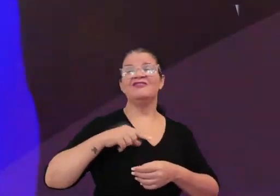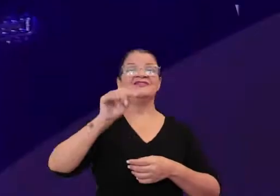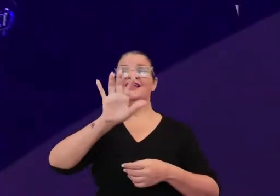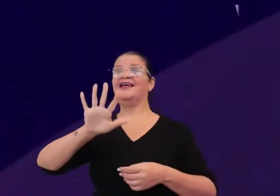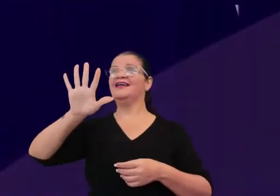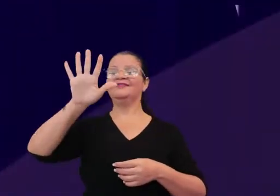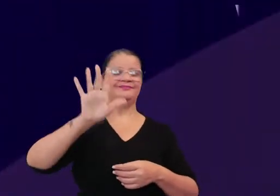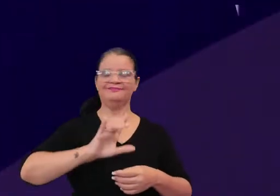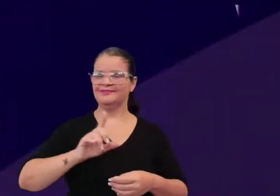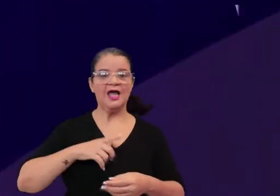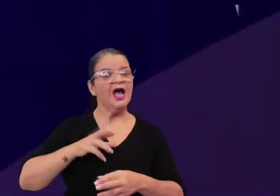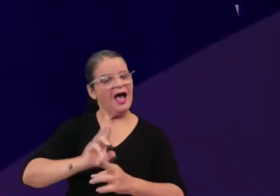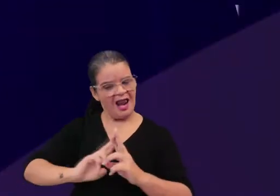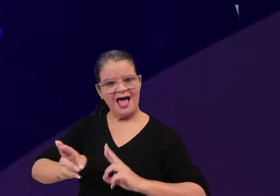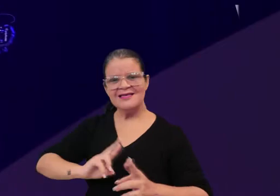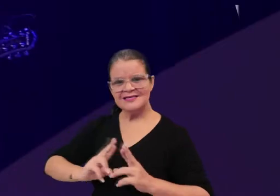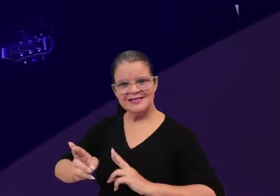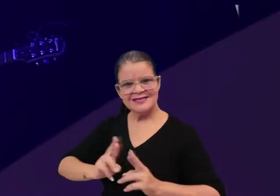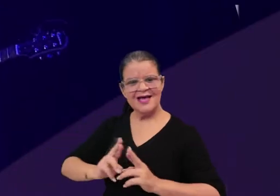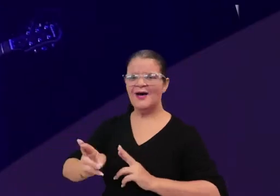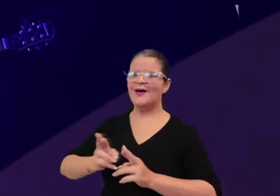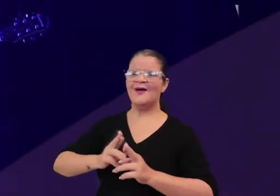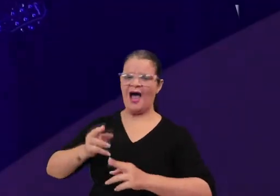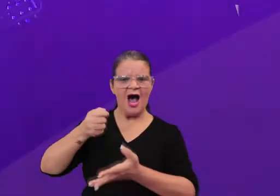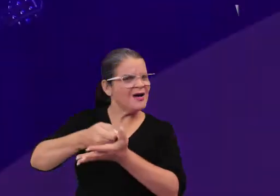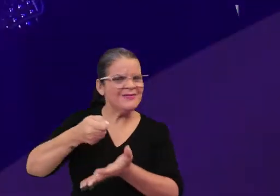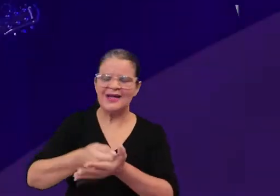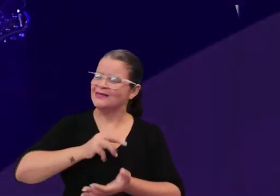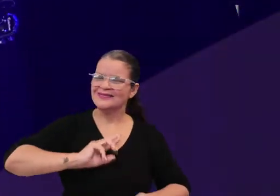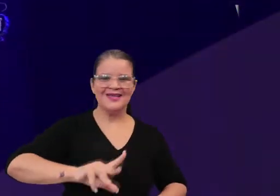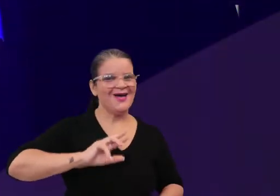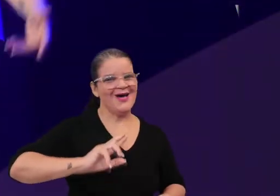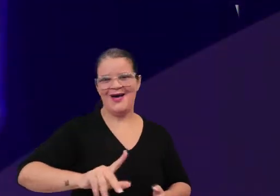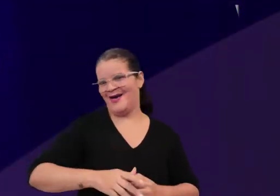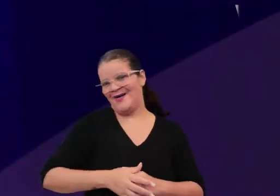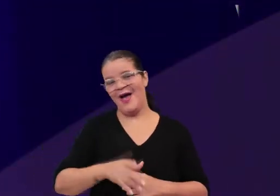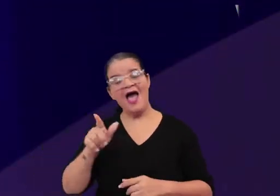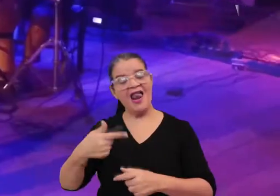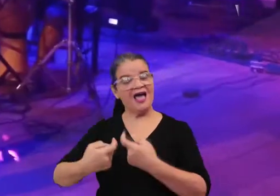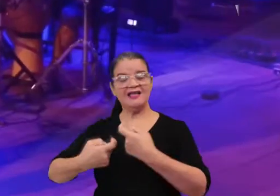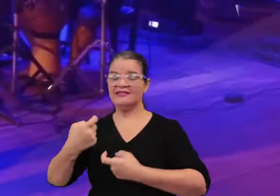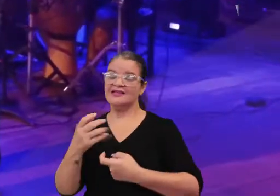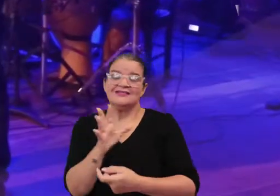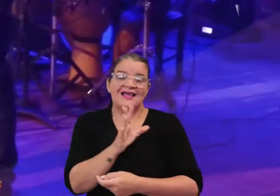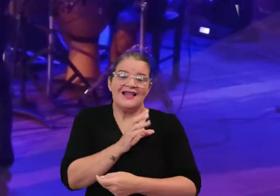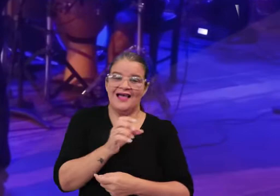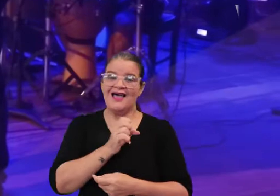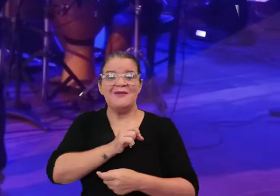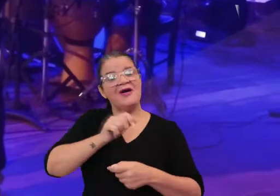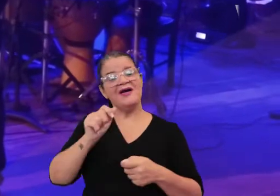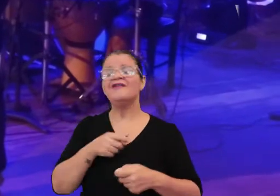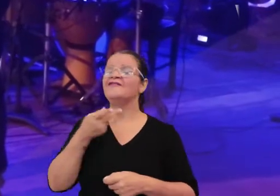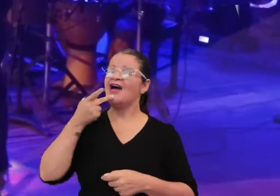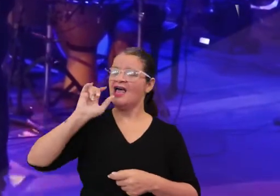de viajar. Nem na relação, é obrigação. Ela transa, ela